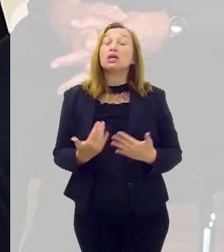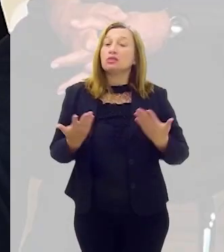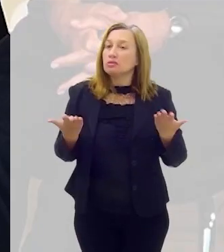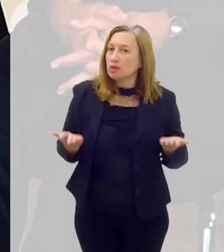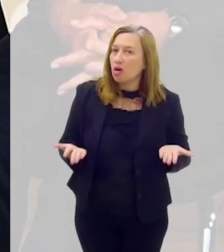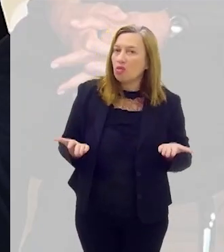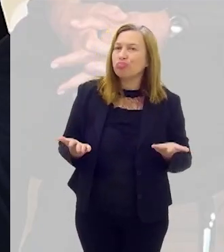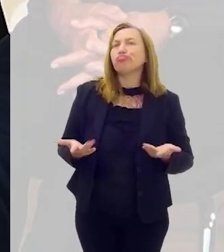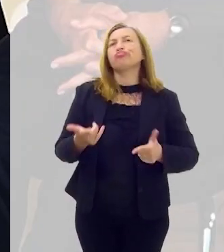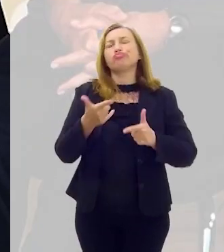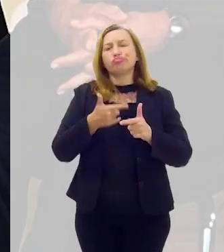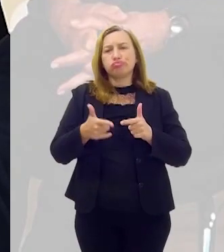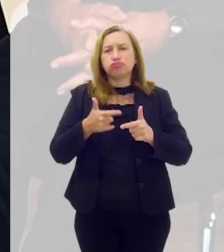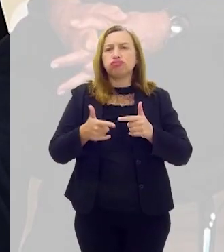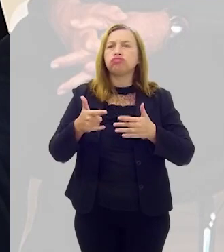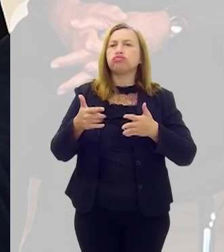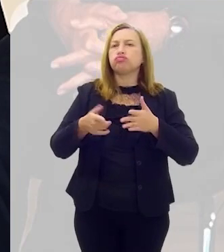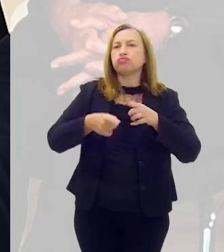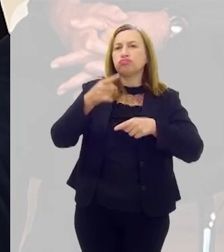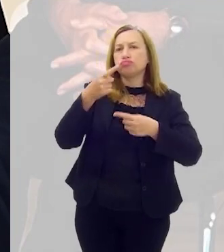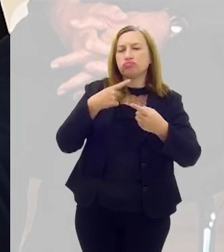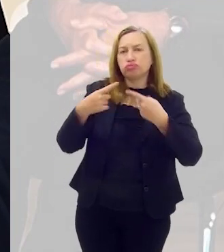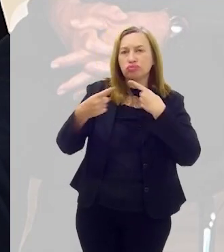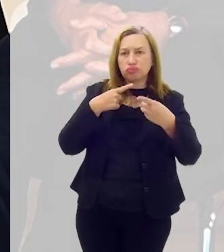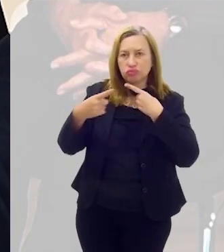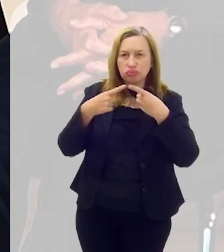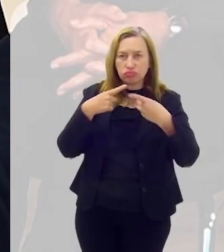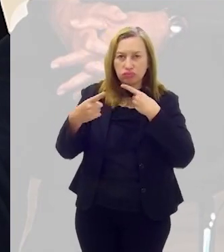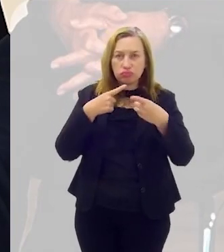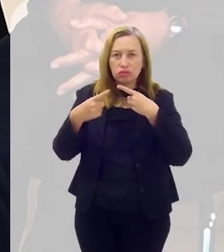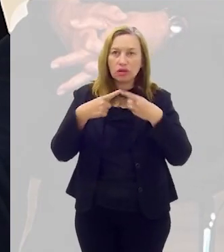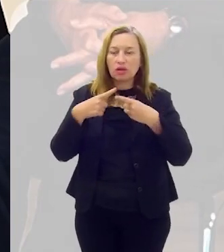E isso tem gerado muitas discussões internacionais, porque